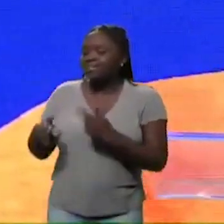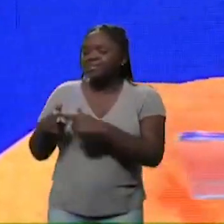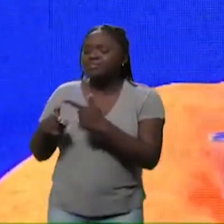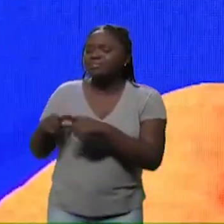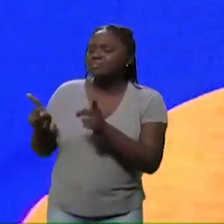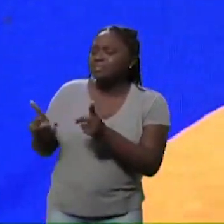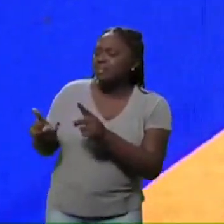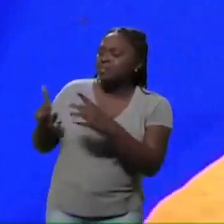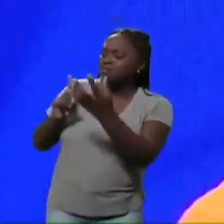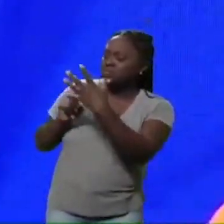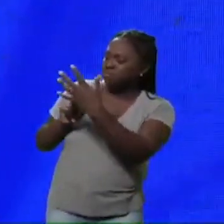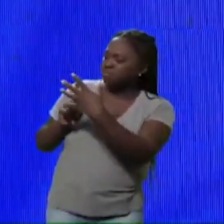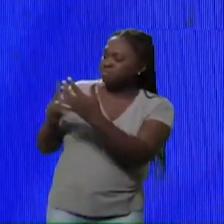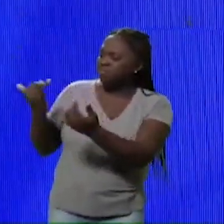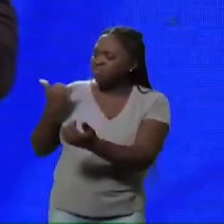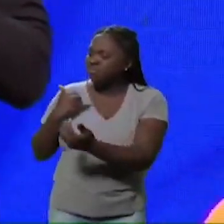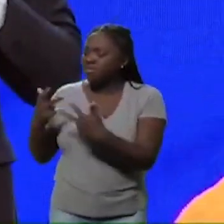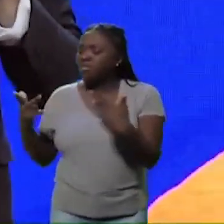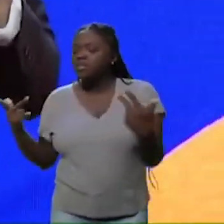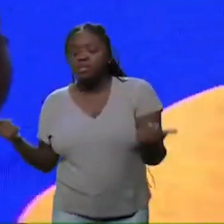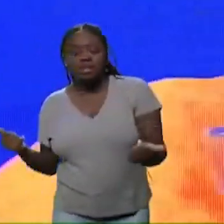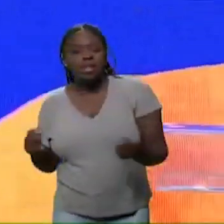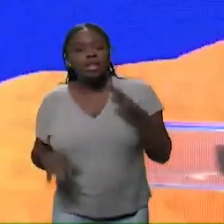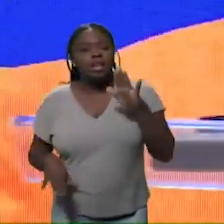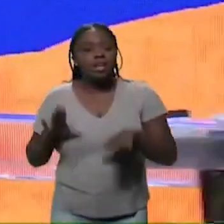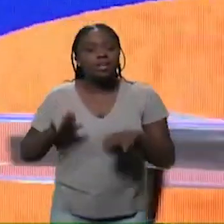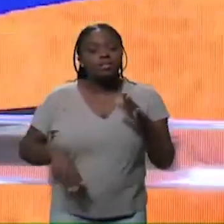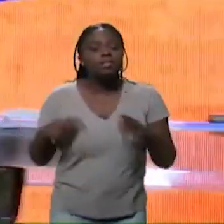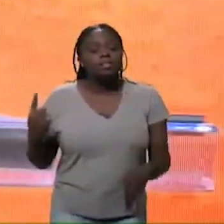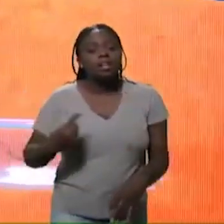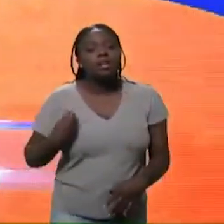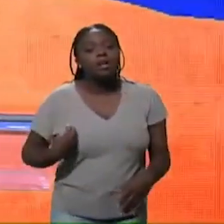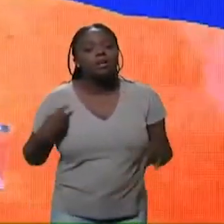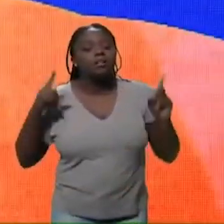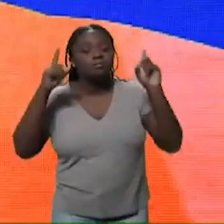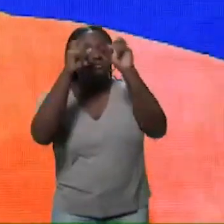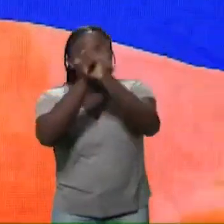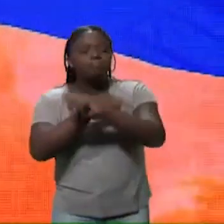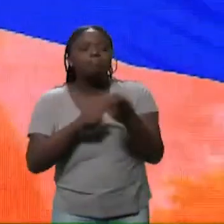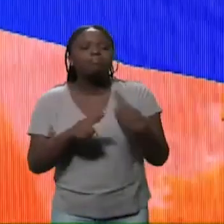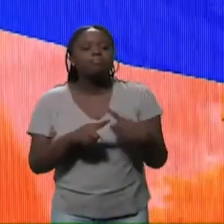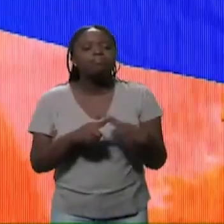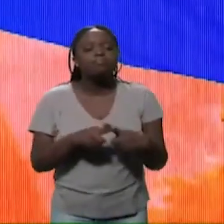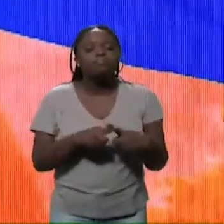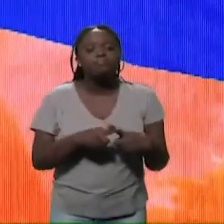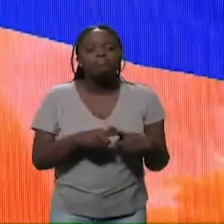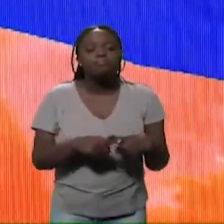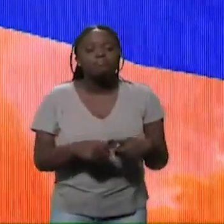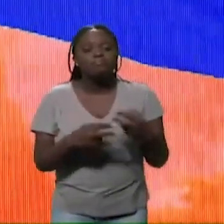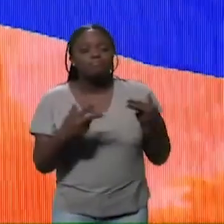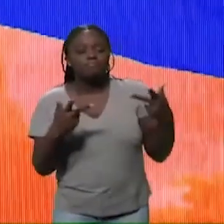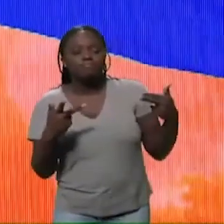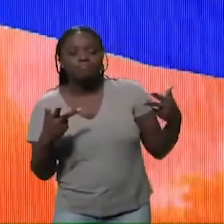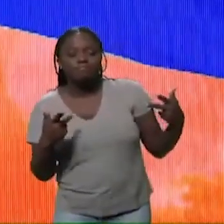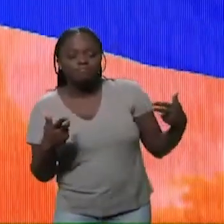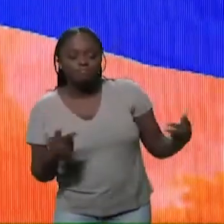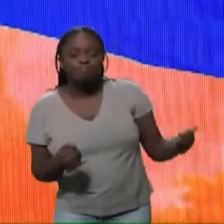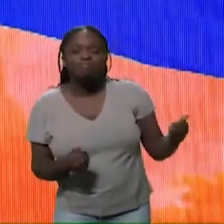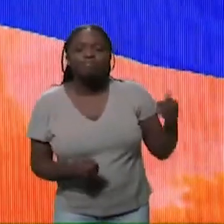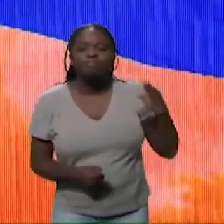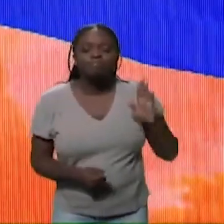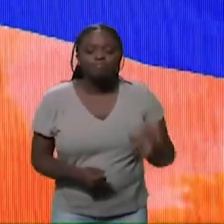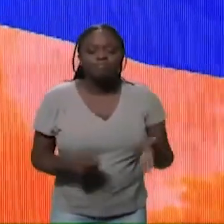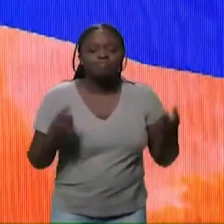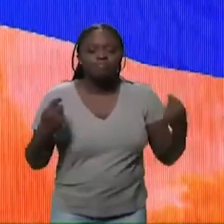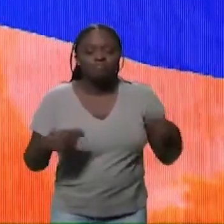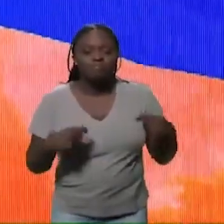falar disso. Muitas vezes nossa vida está complicada porque a gente não põe o dedo em situações onde há muito tempo já se vem